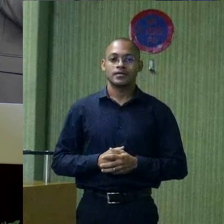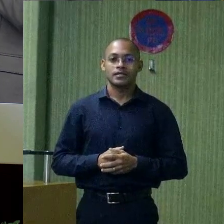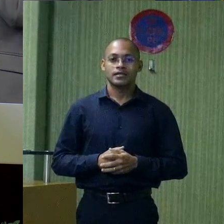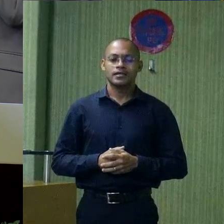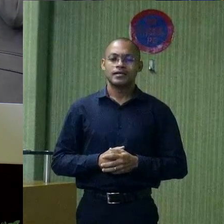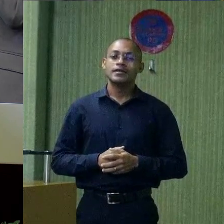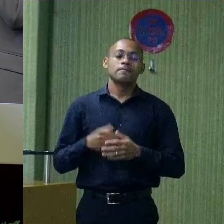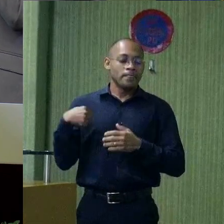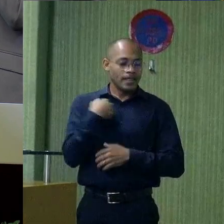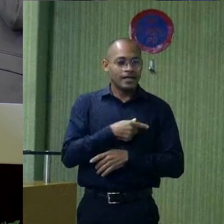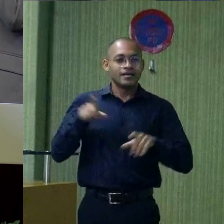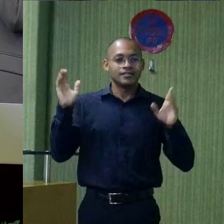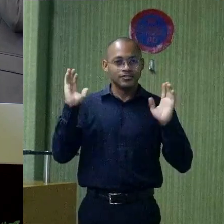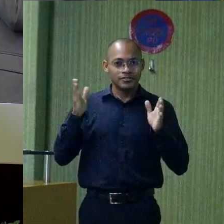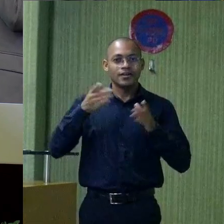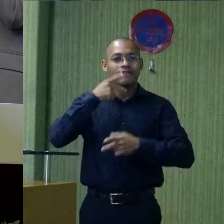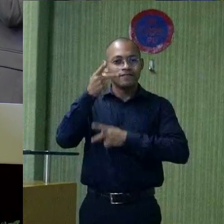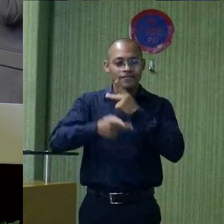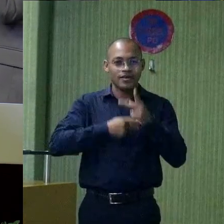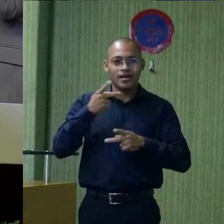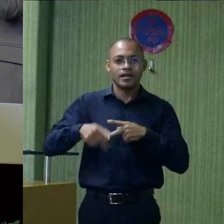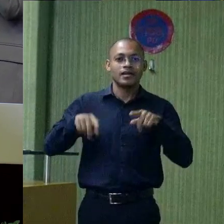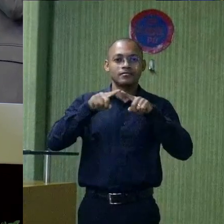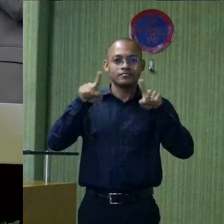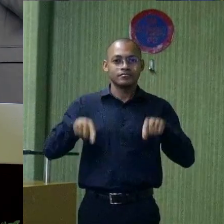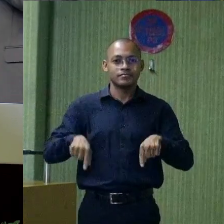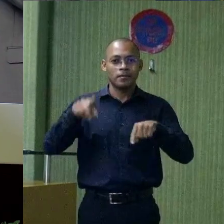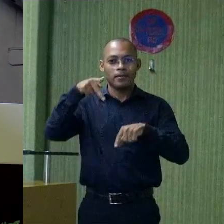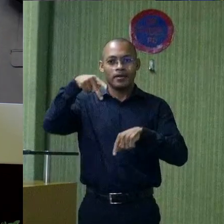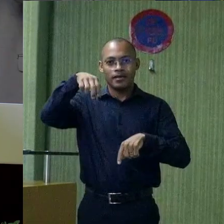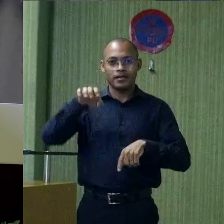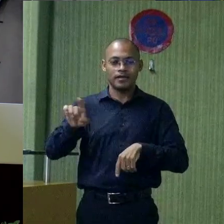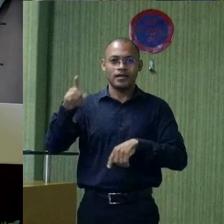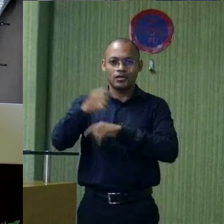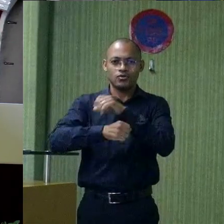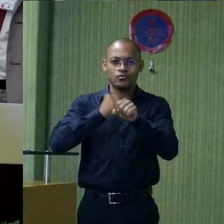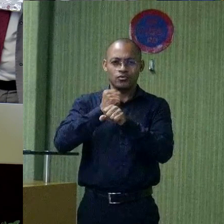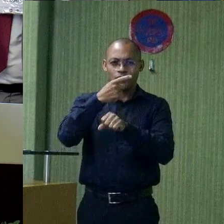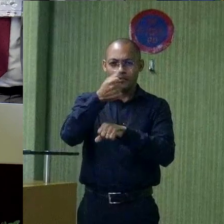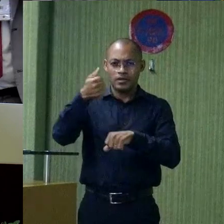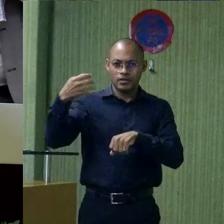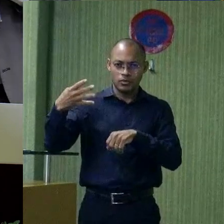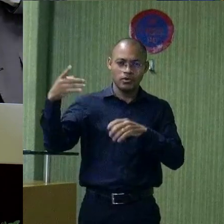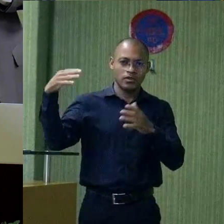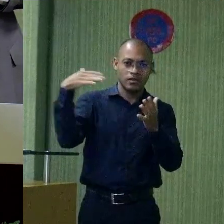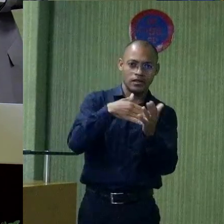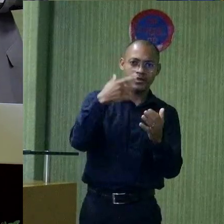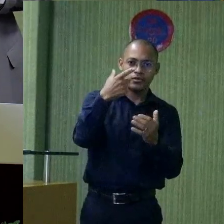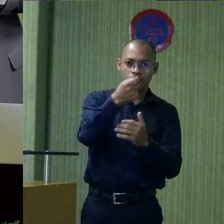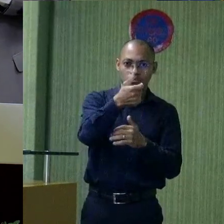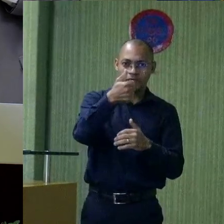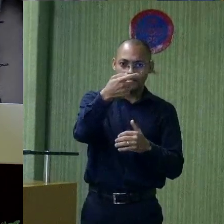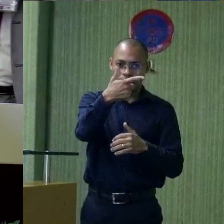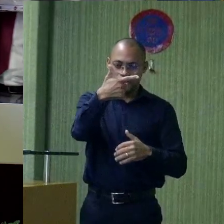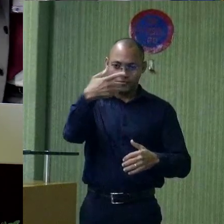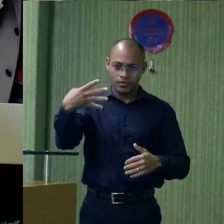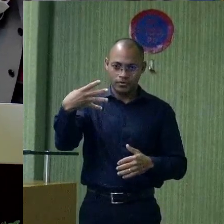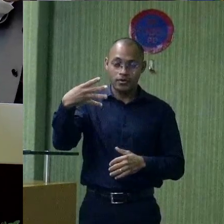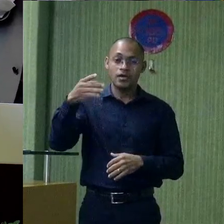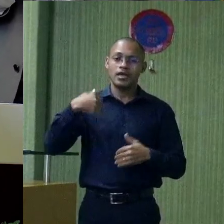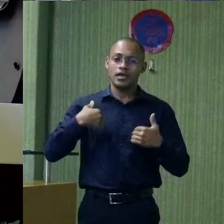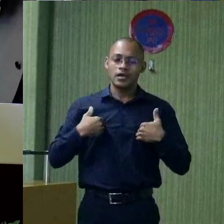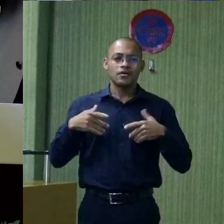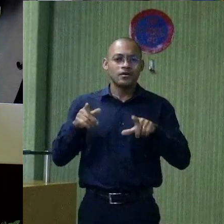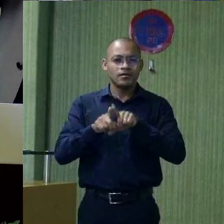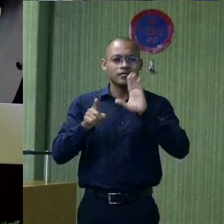falamos já a prorrogação do pne 2014 2024 Lembrando que eu via Eu até vi